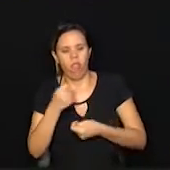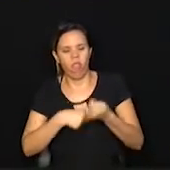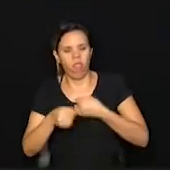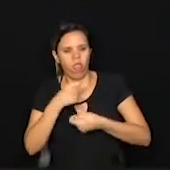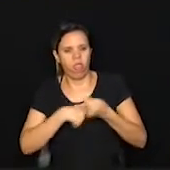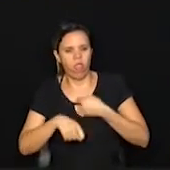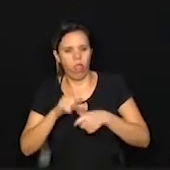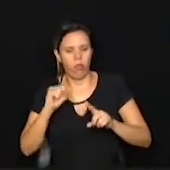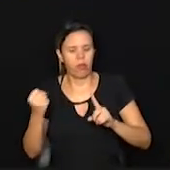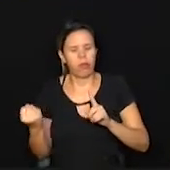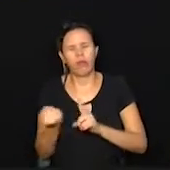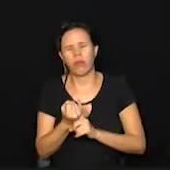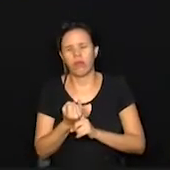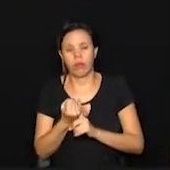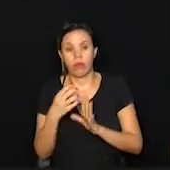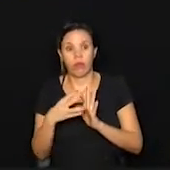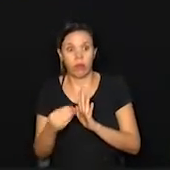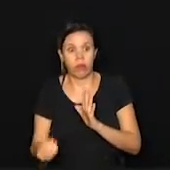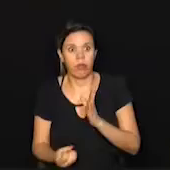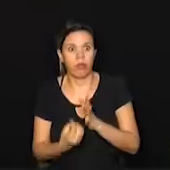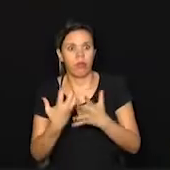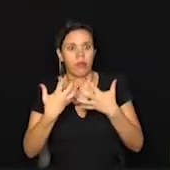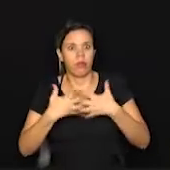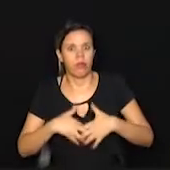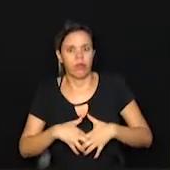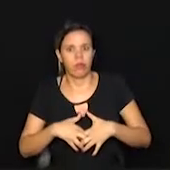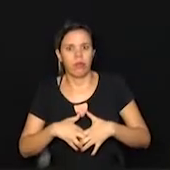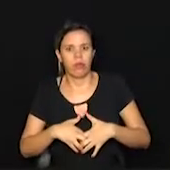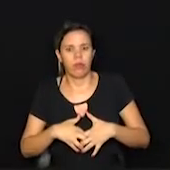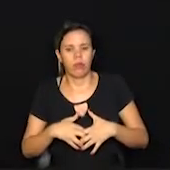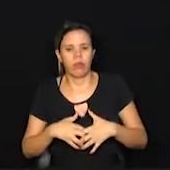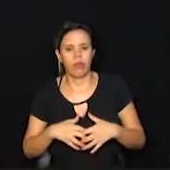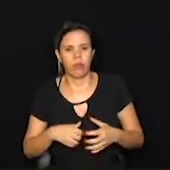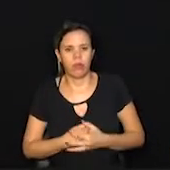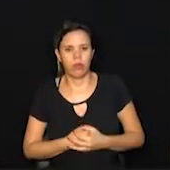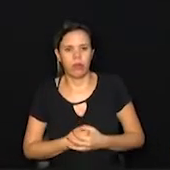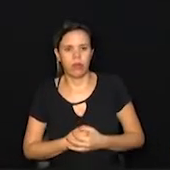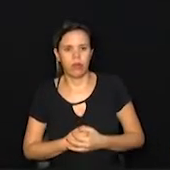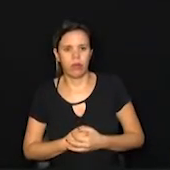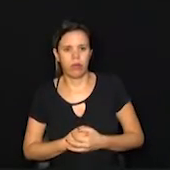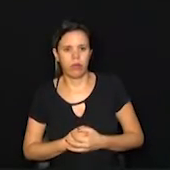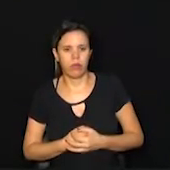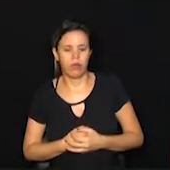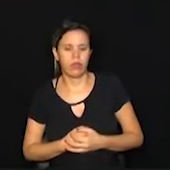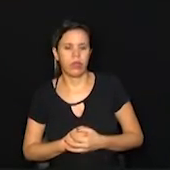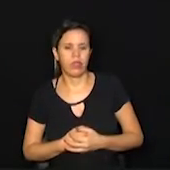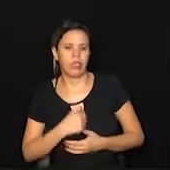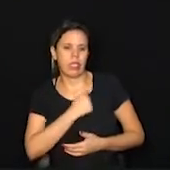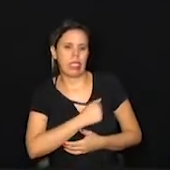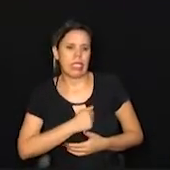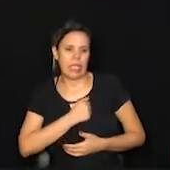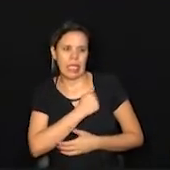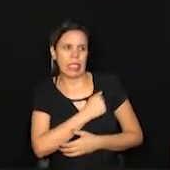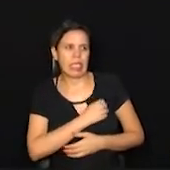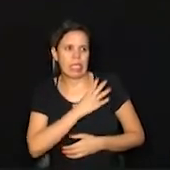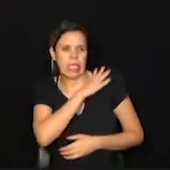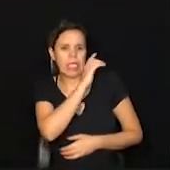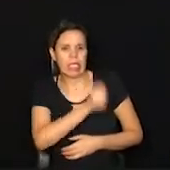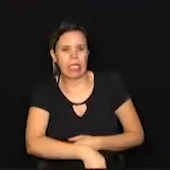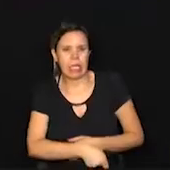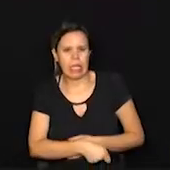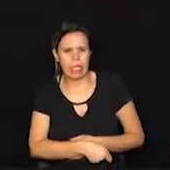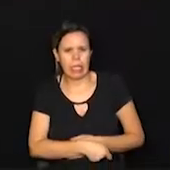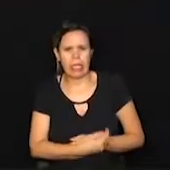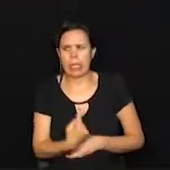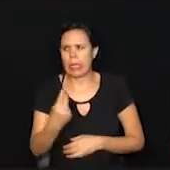econômicos sociais que o país herdou são imensos por isso quem fala que tem saudade da ditadura o que